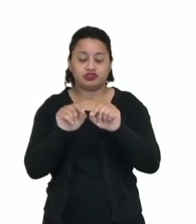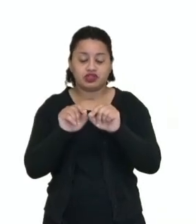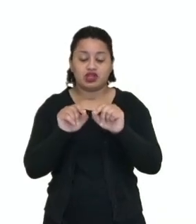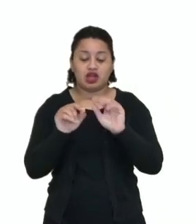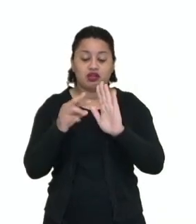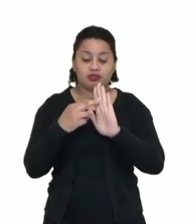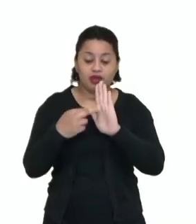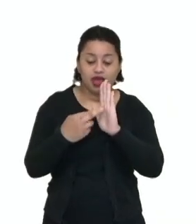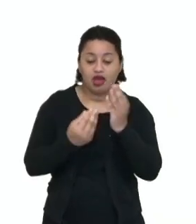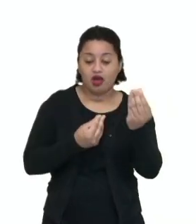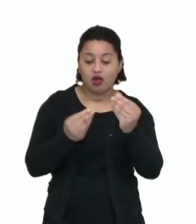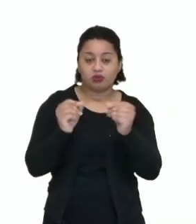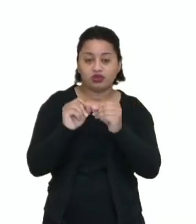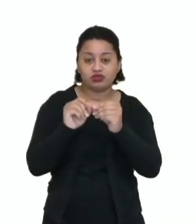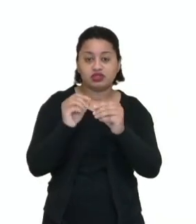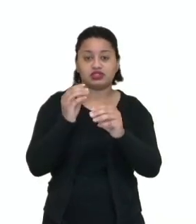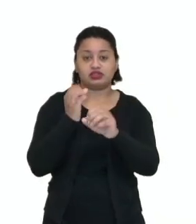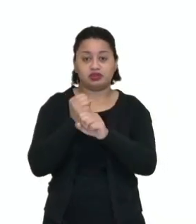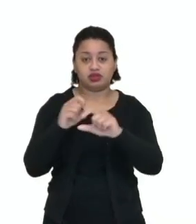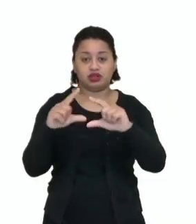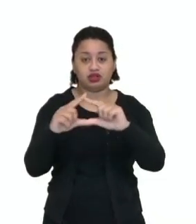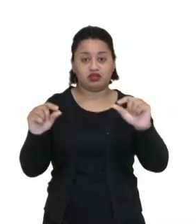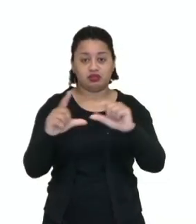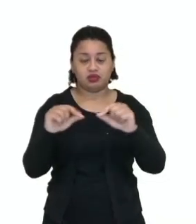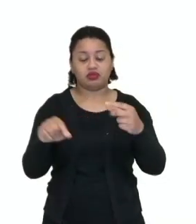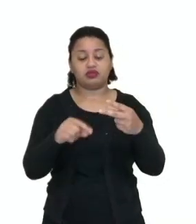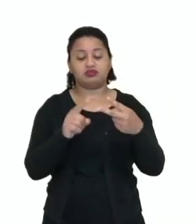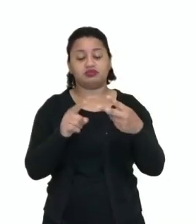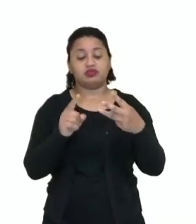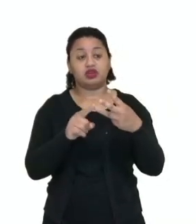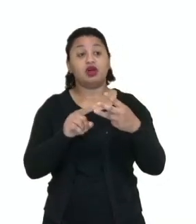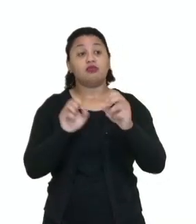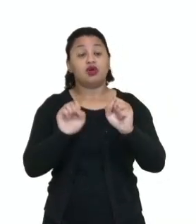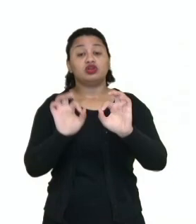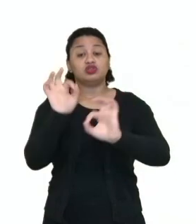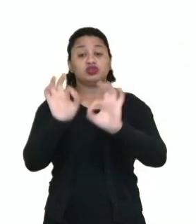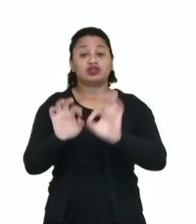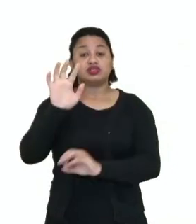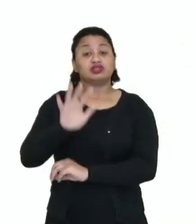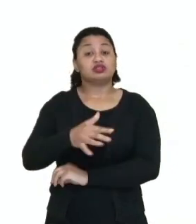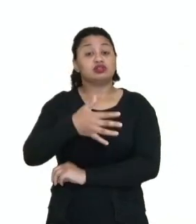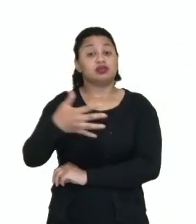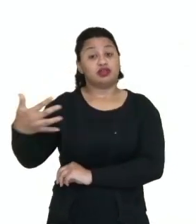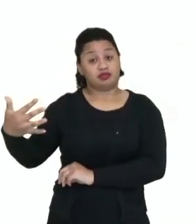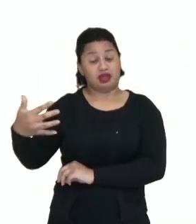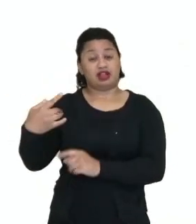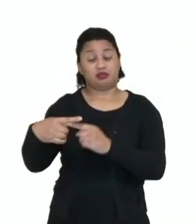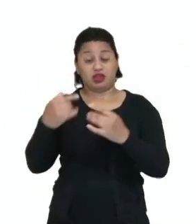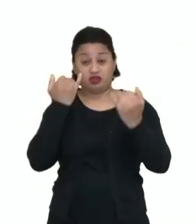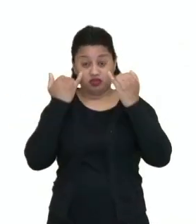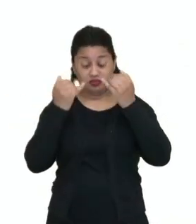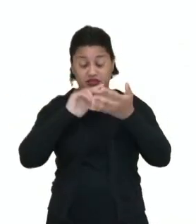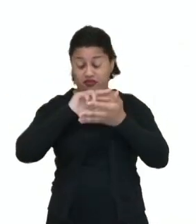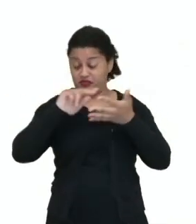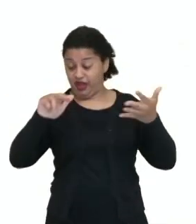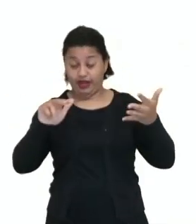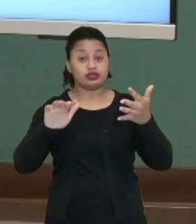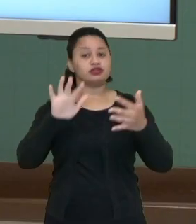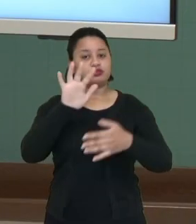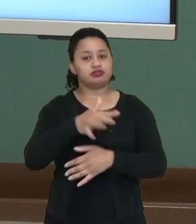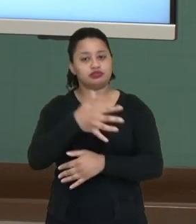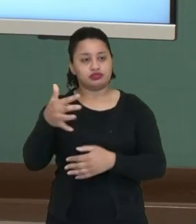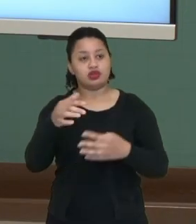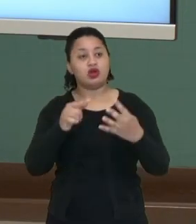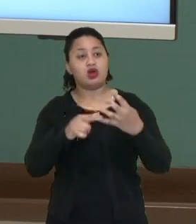vou usar para calcular tudo isso, organizando uma tabela, se tiver muita informação, para não ficar coisa perdida no meio do caminho, e traduzindo